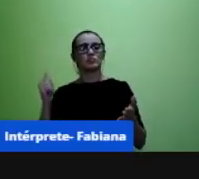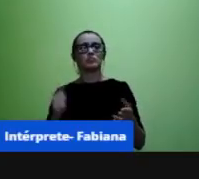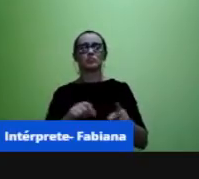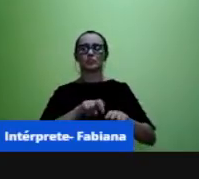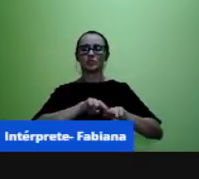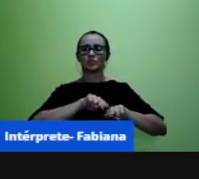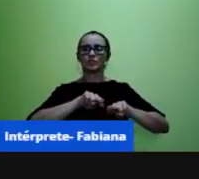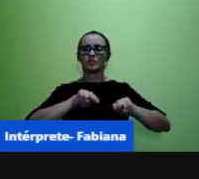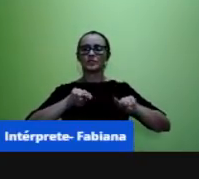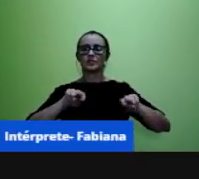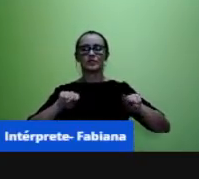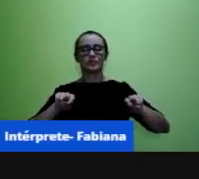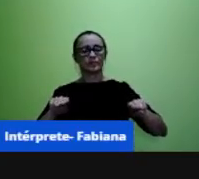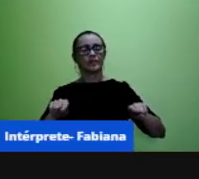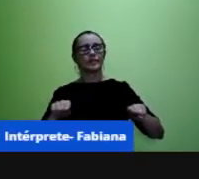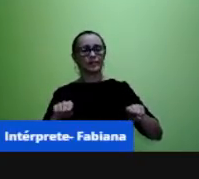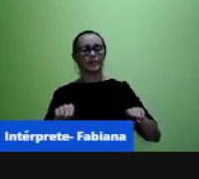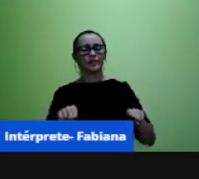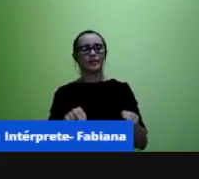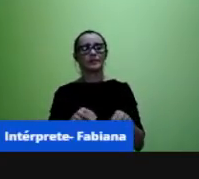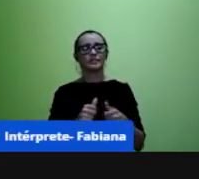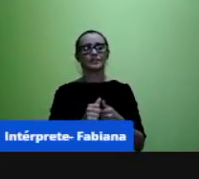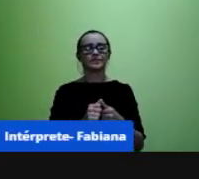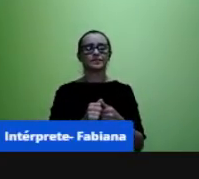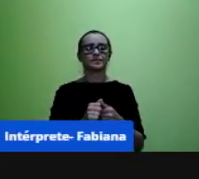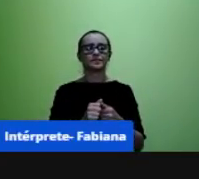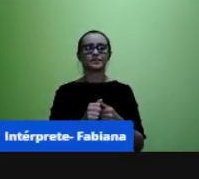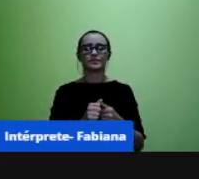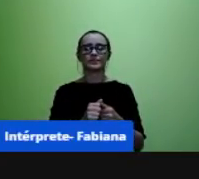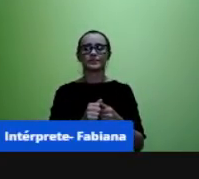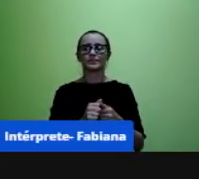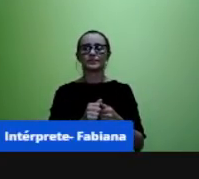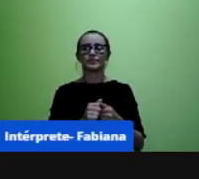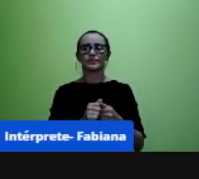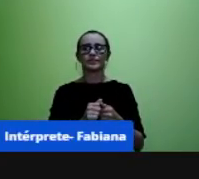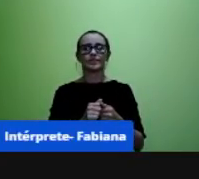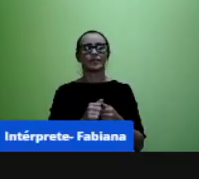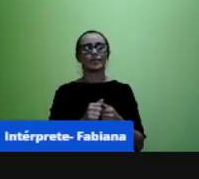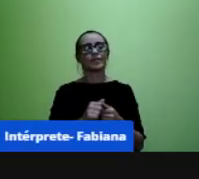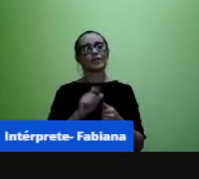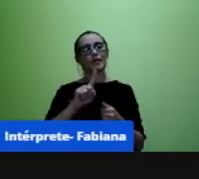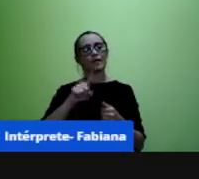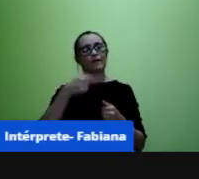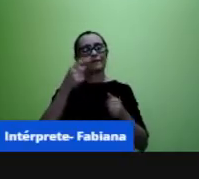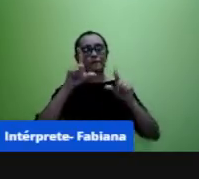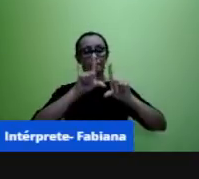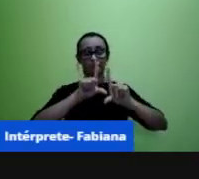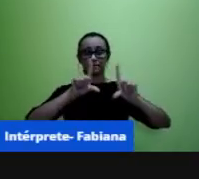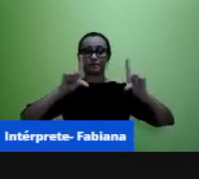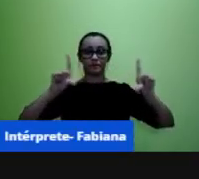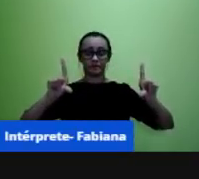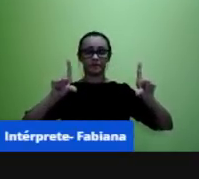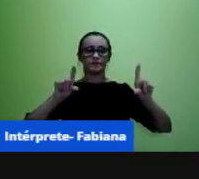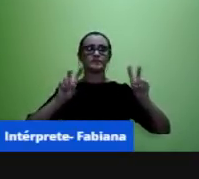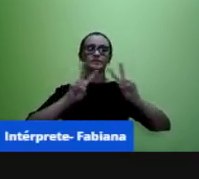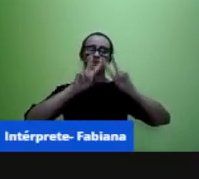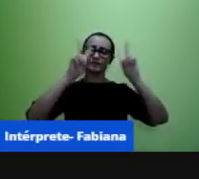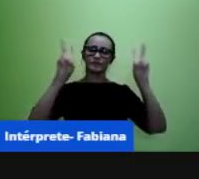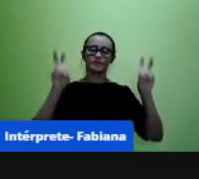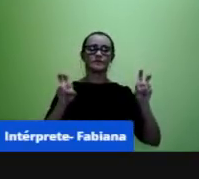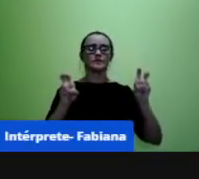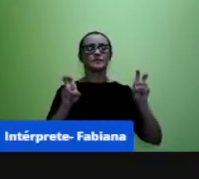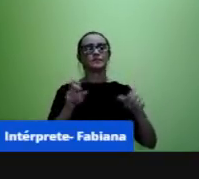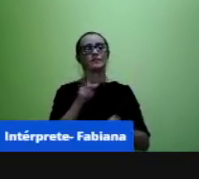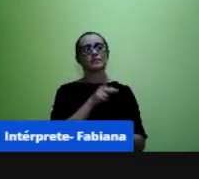que fala bastante da avaliação. Agora, o próximo slide e o próximo assunto que vamos tratar vai ser com a